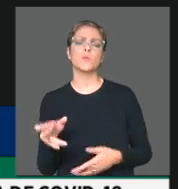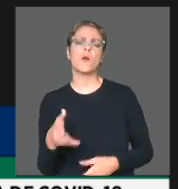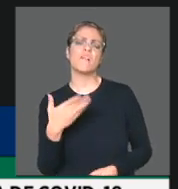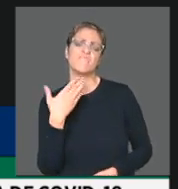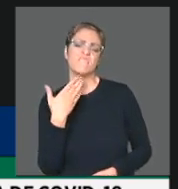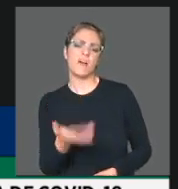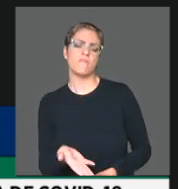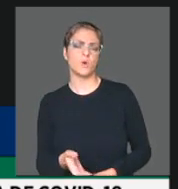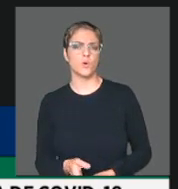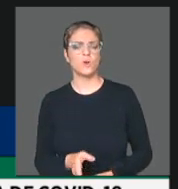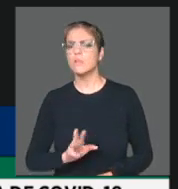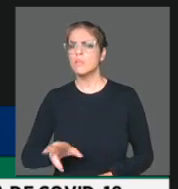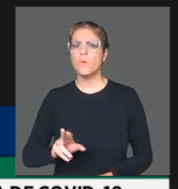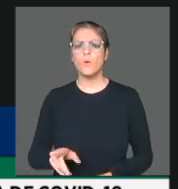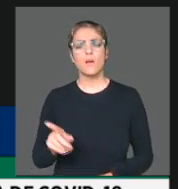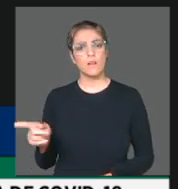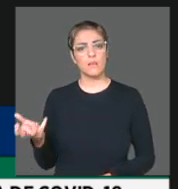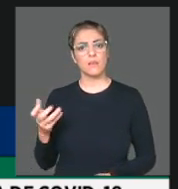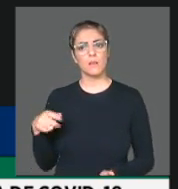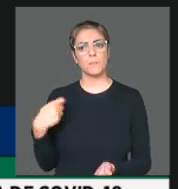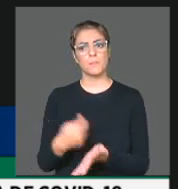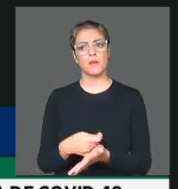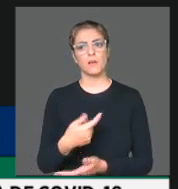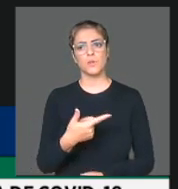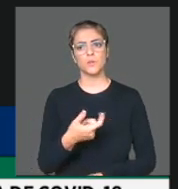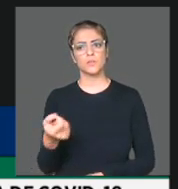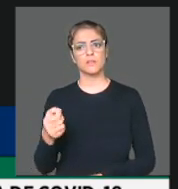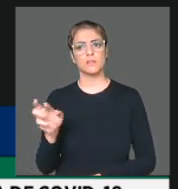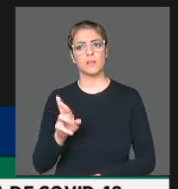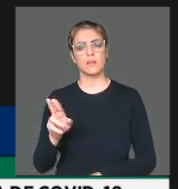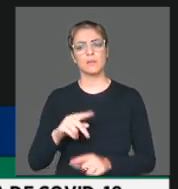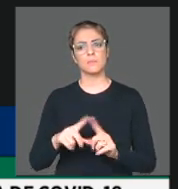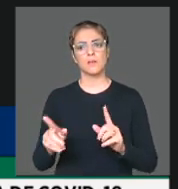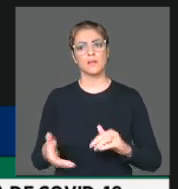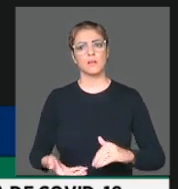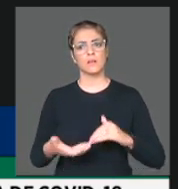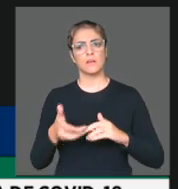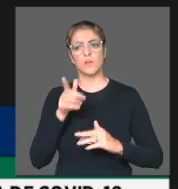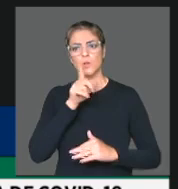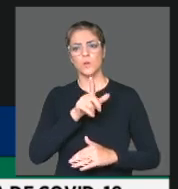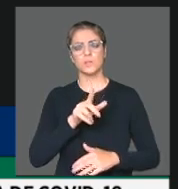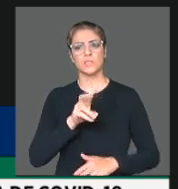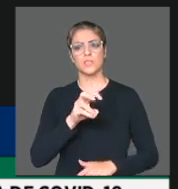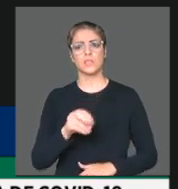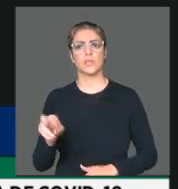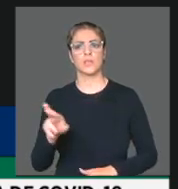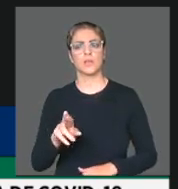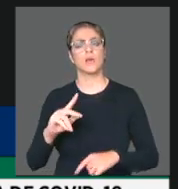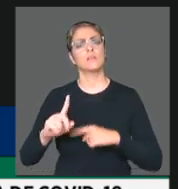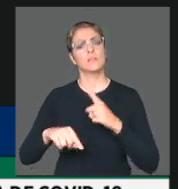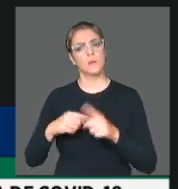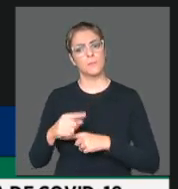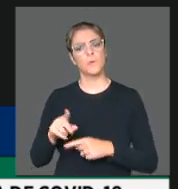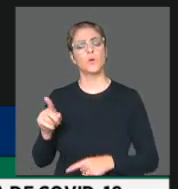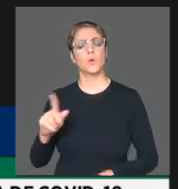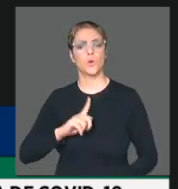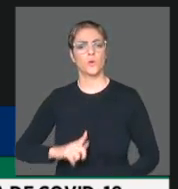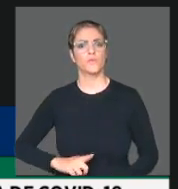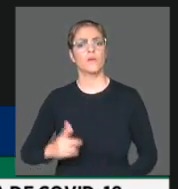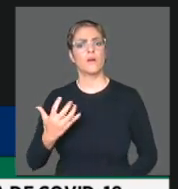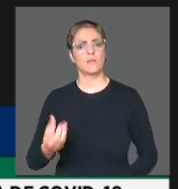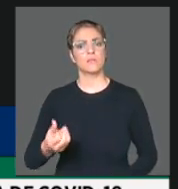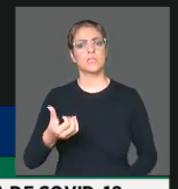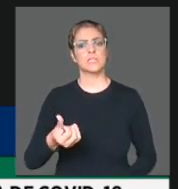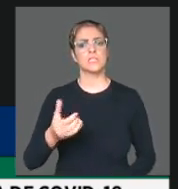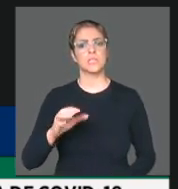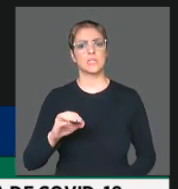Guedes e Bolsonaro queriam pagar R$200. Foi essa casa, foi o Congresso que levou a 500, depois o próprio governo colocou a 600. Agora quer